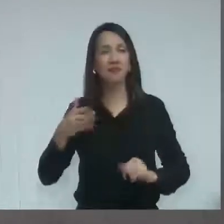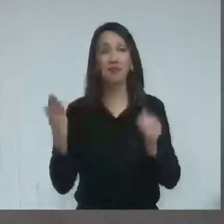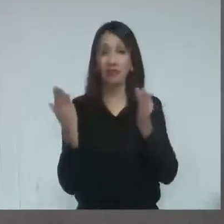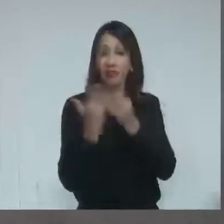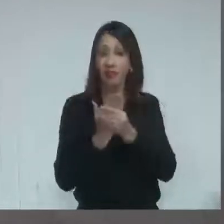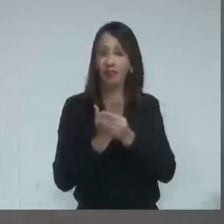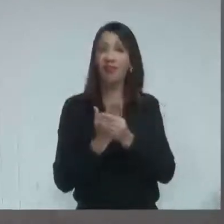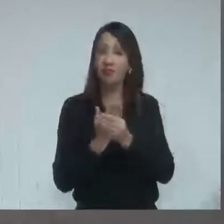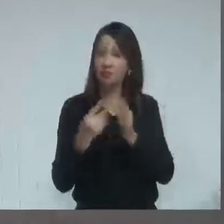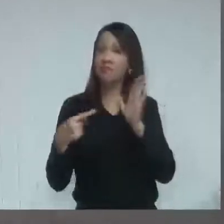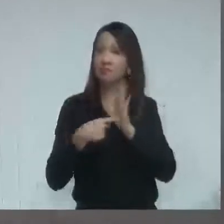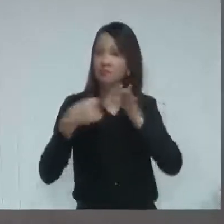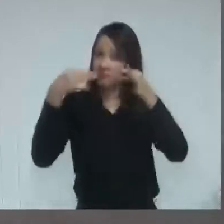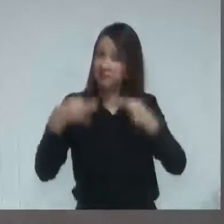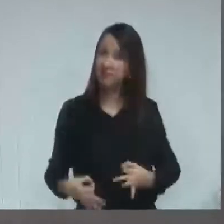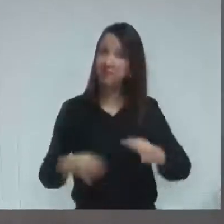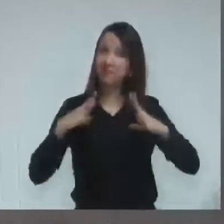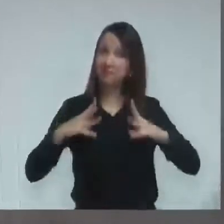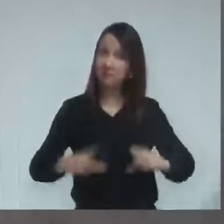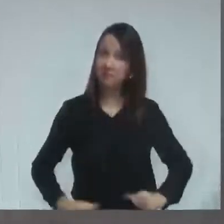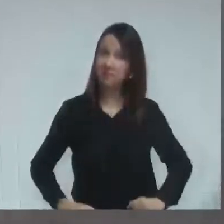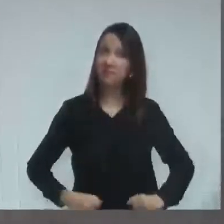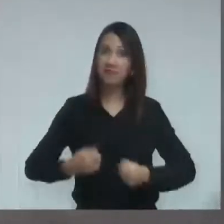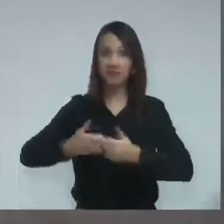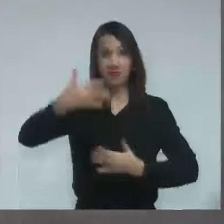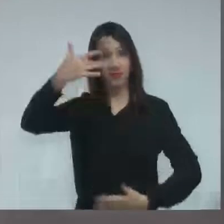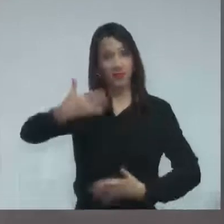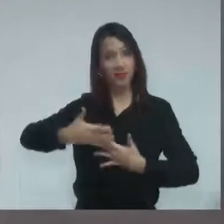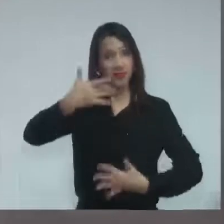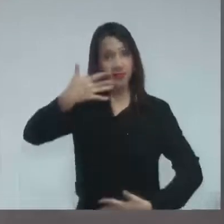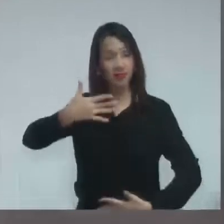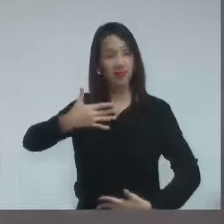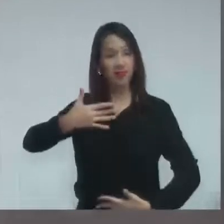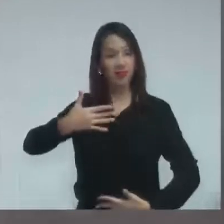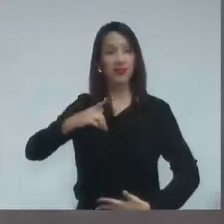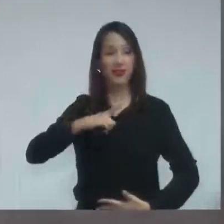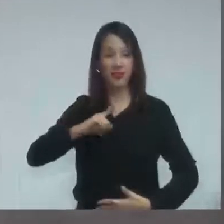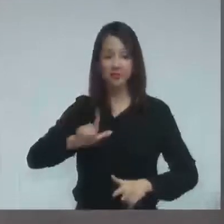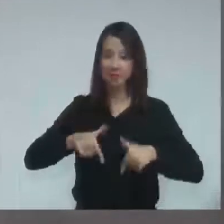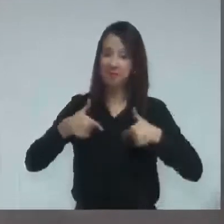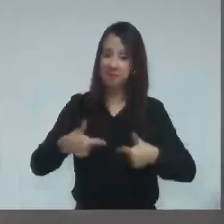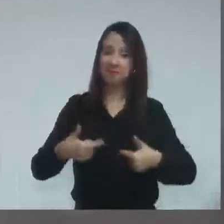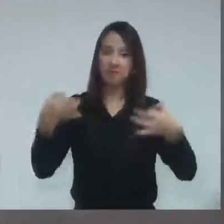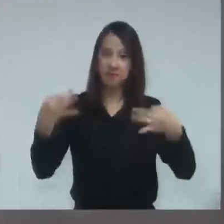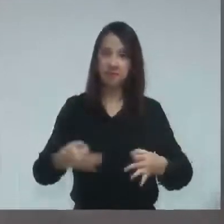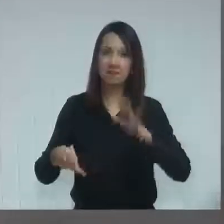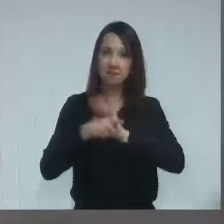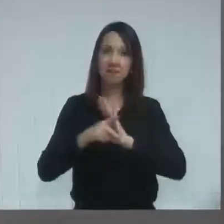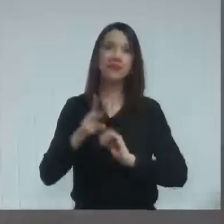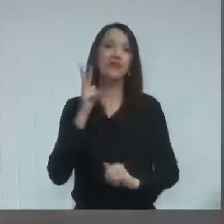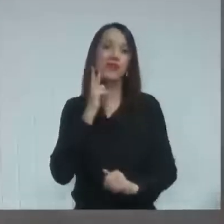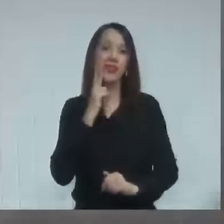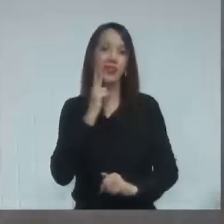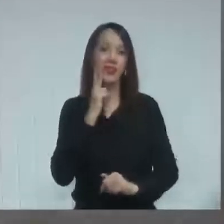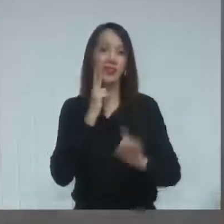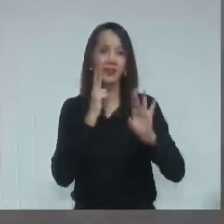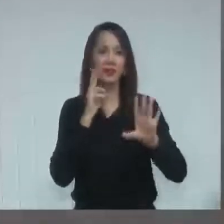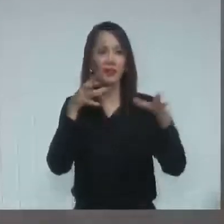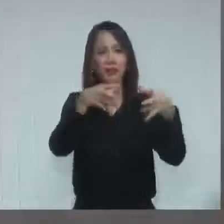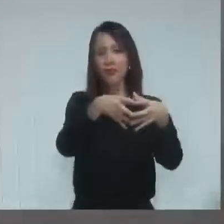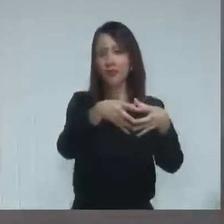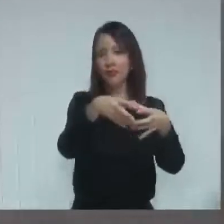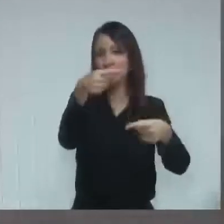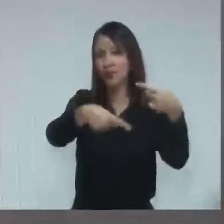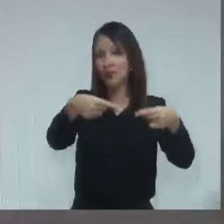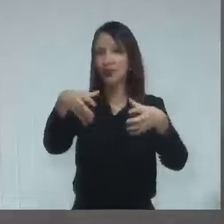processo algo justo, legítimo, transparente, e se for para fazer alguma coisa, é por Vinhedo. Né? Não é para nenhum grupo,